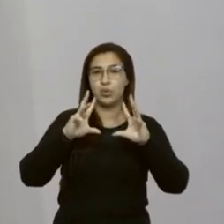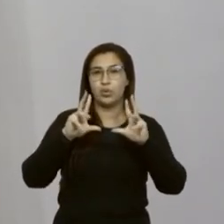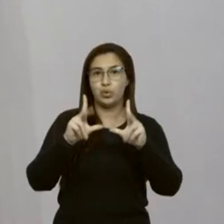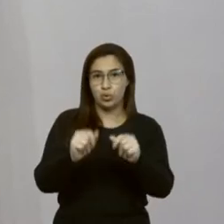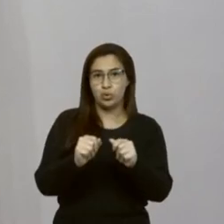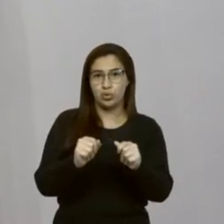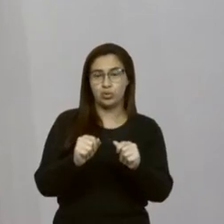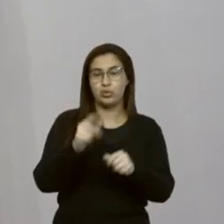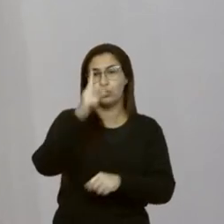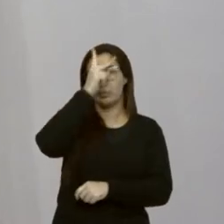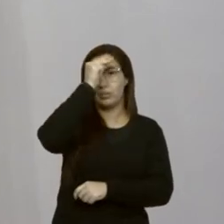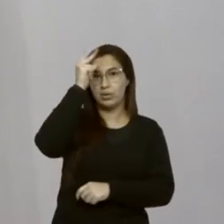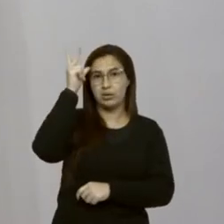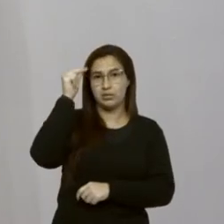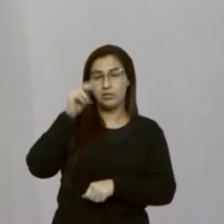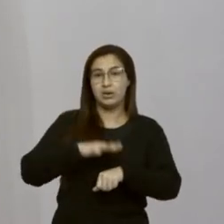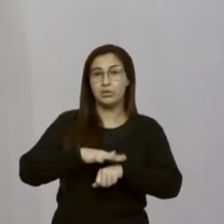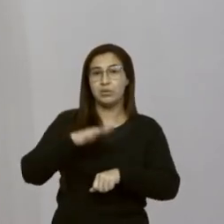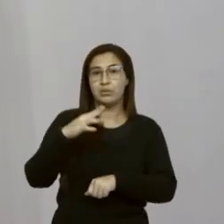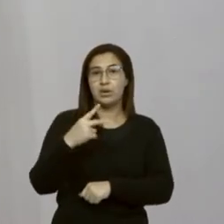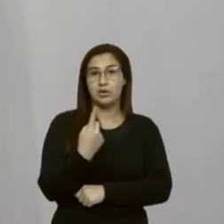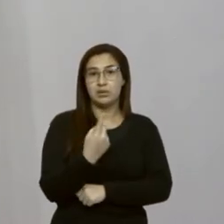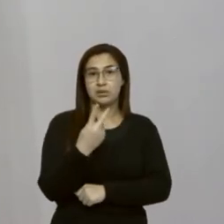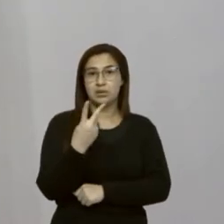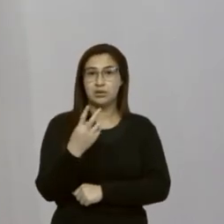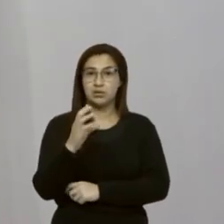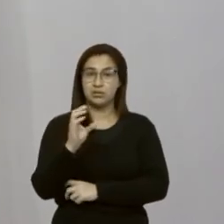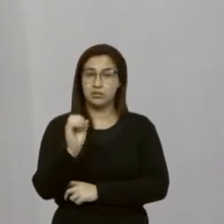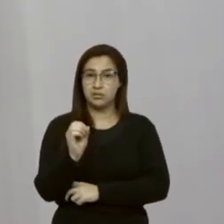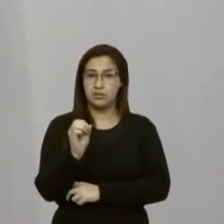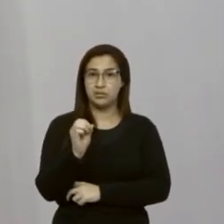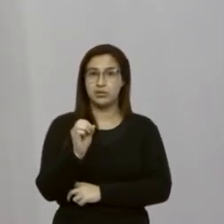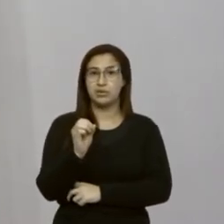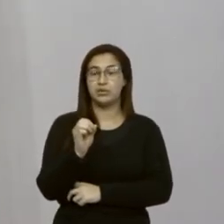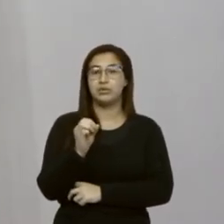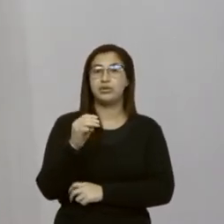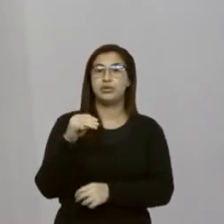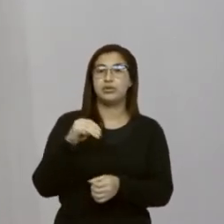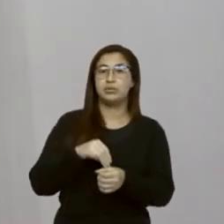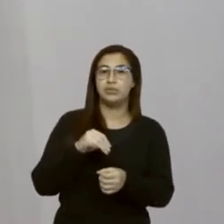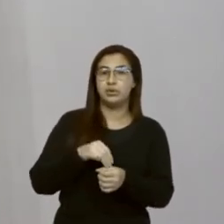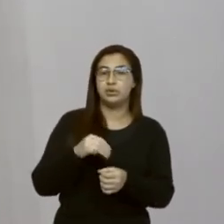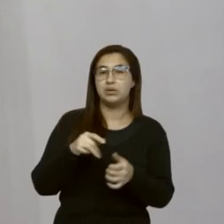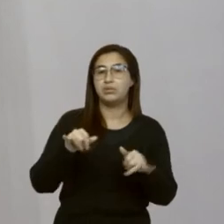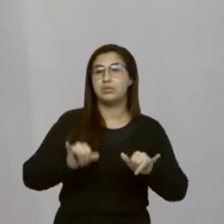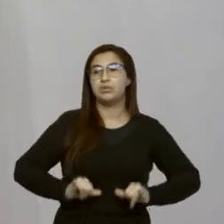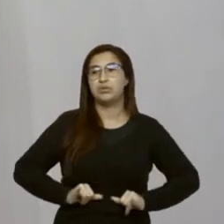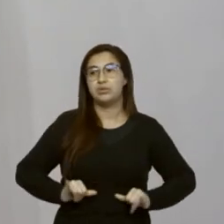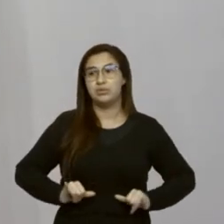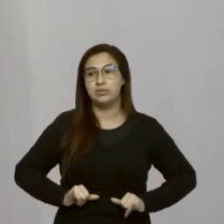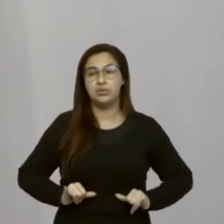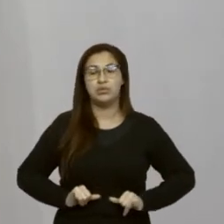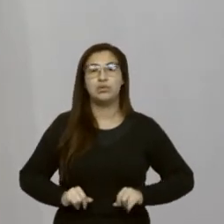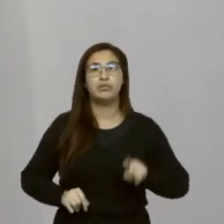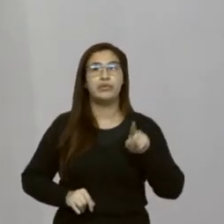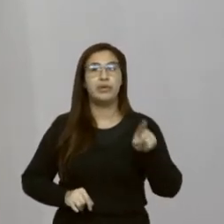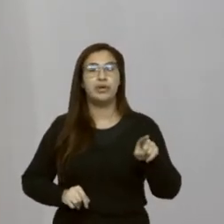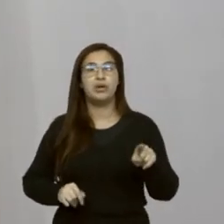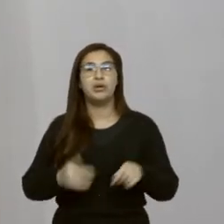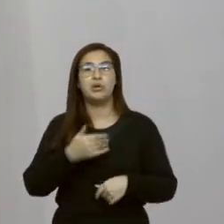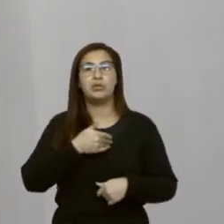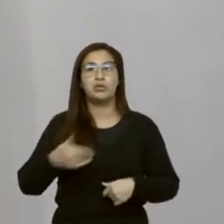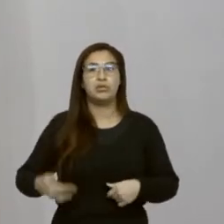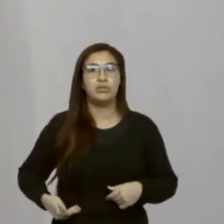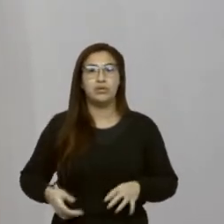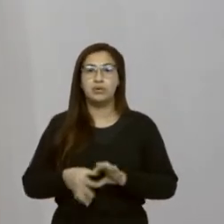prefeitos, mais de 120 prefeitos, 120 municípios que foram afetados, onde o governo se colocou à disposição